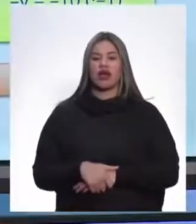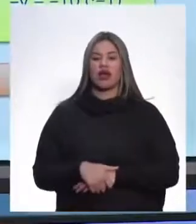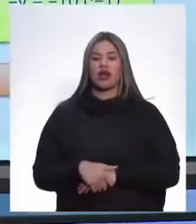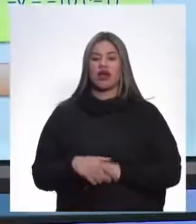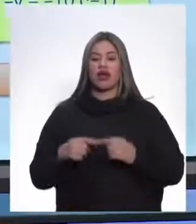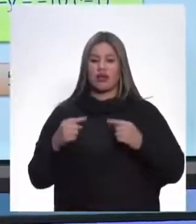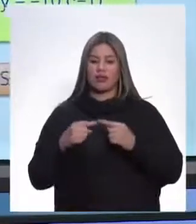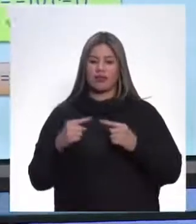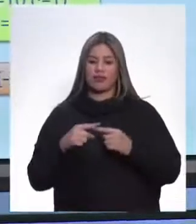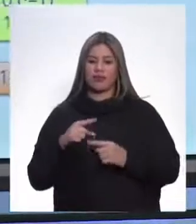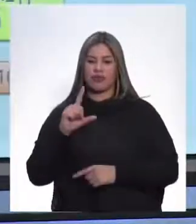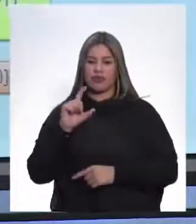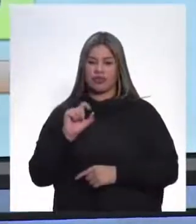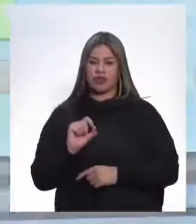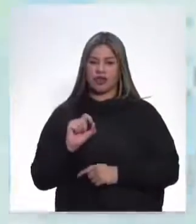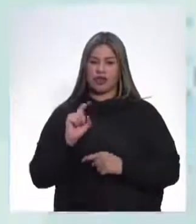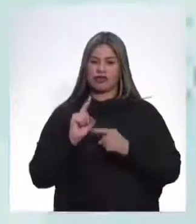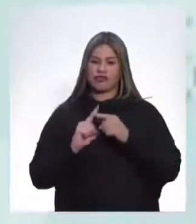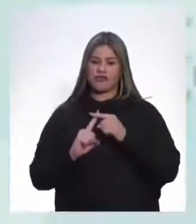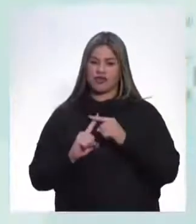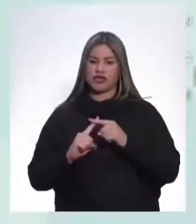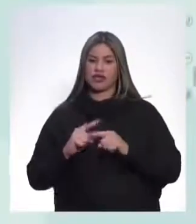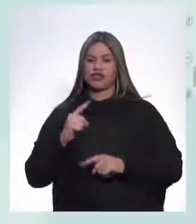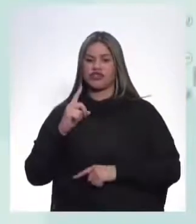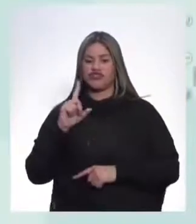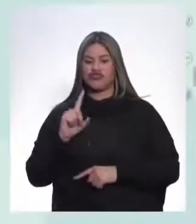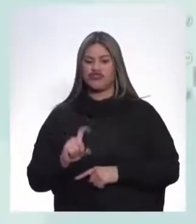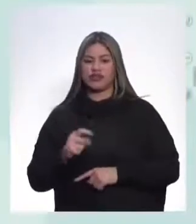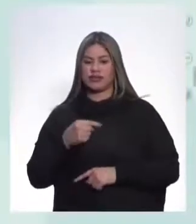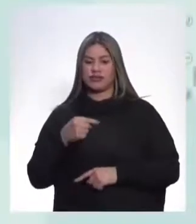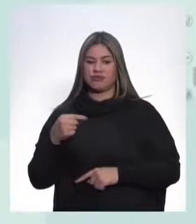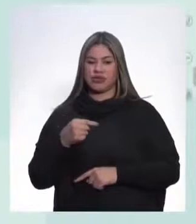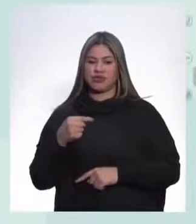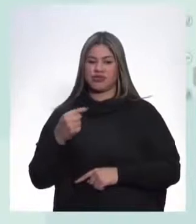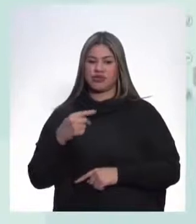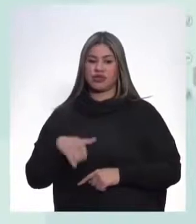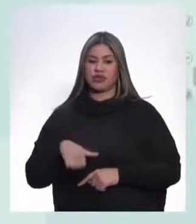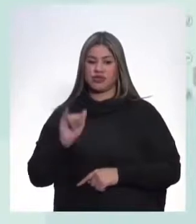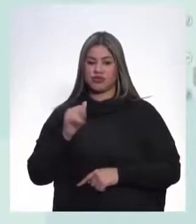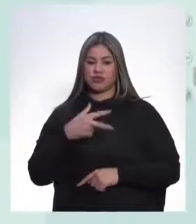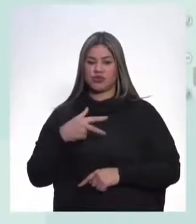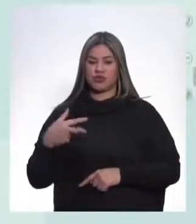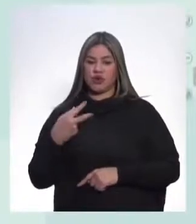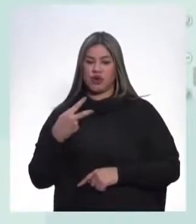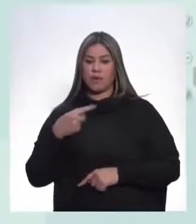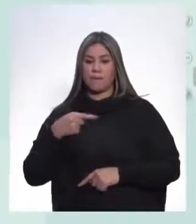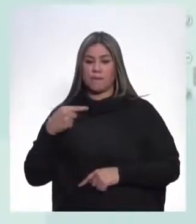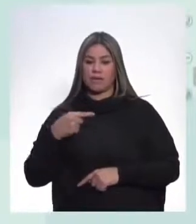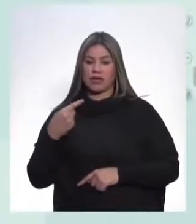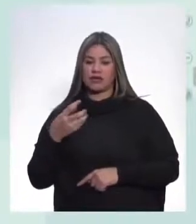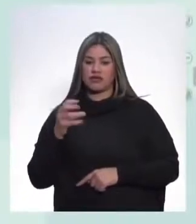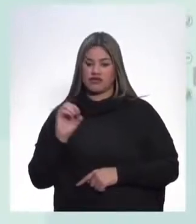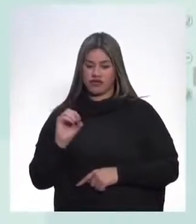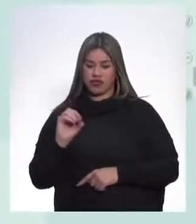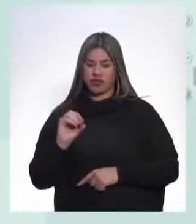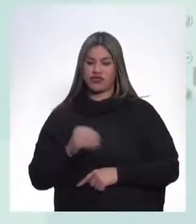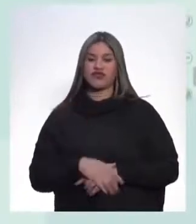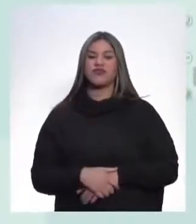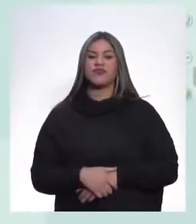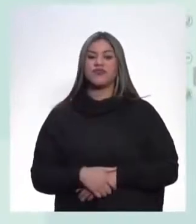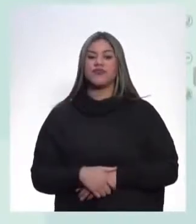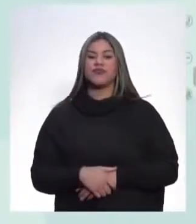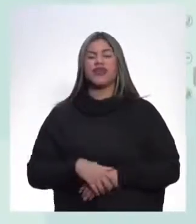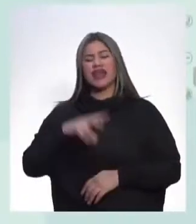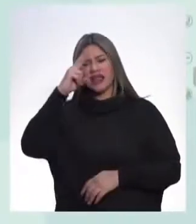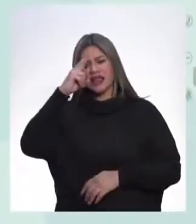é 10 vezes x menos y igual a 20 negativo. Lembra que acho que foi na